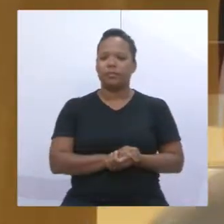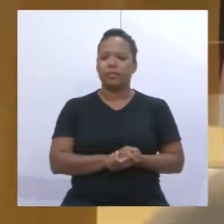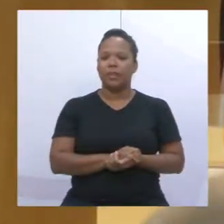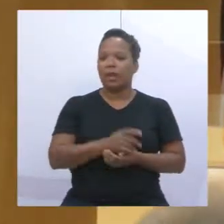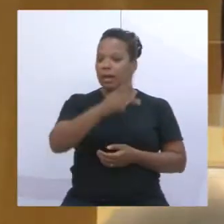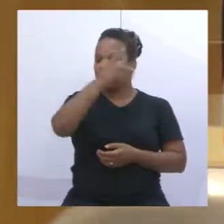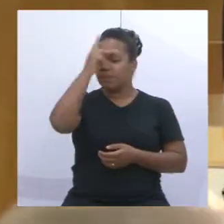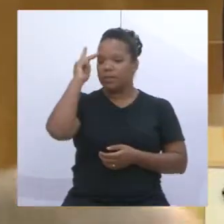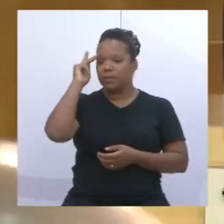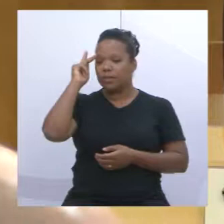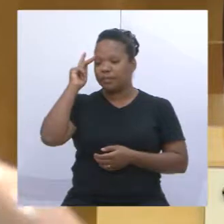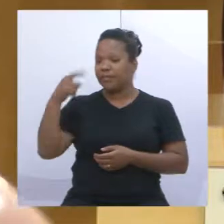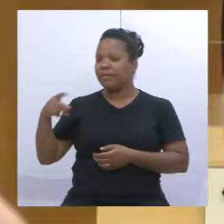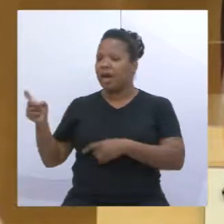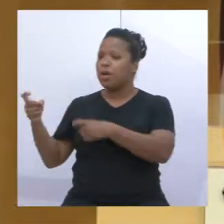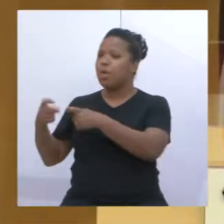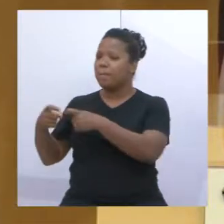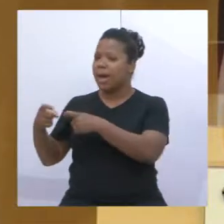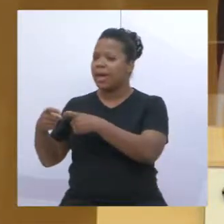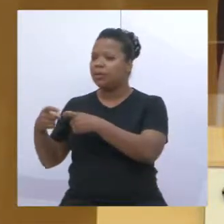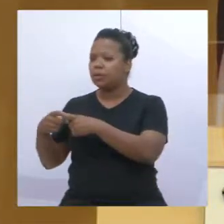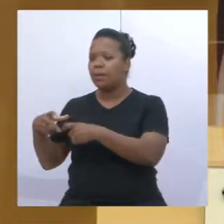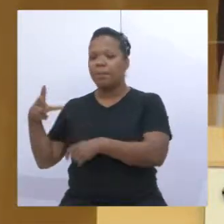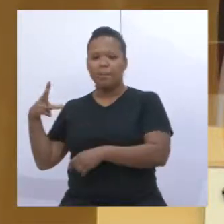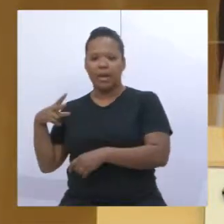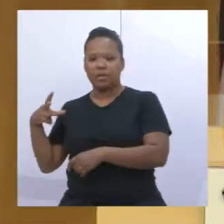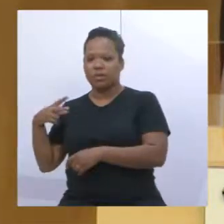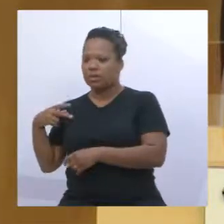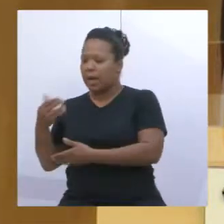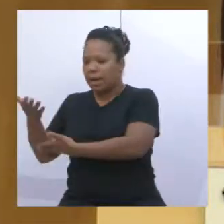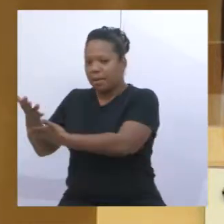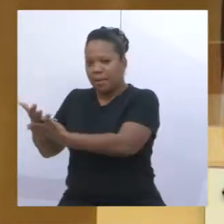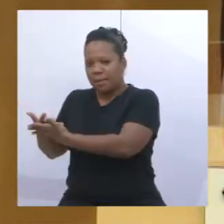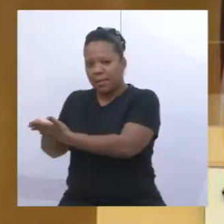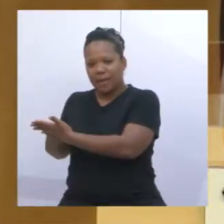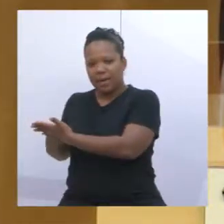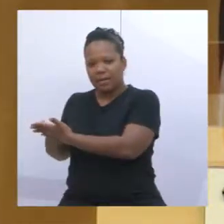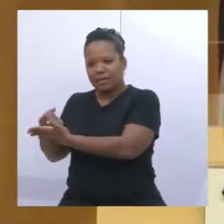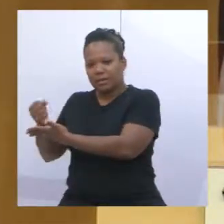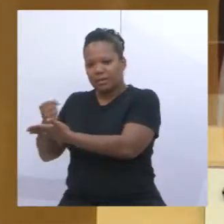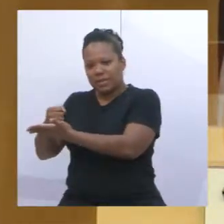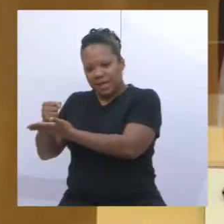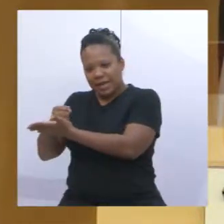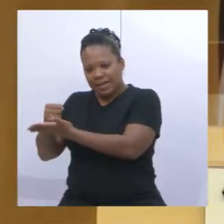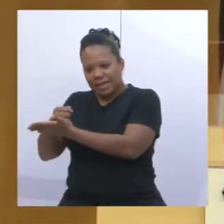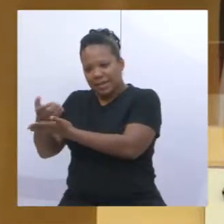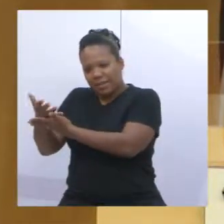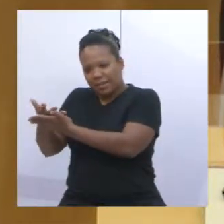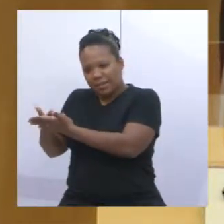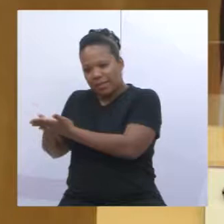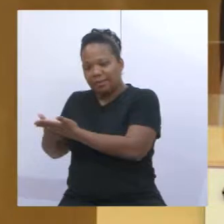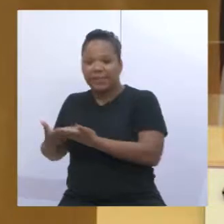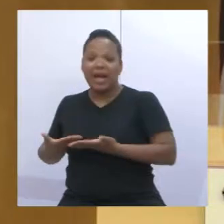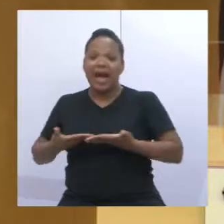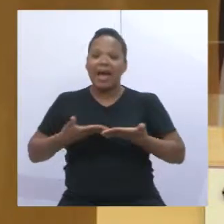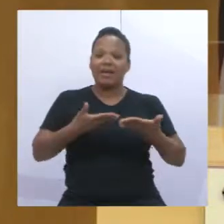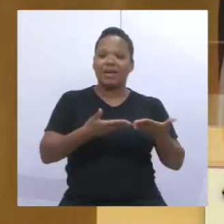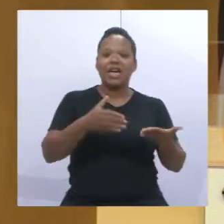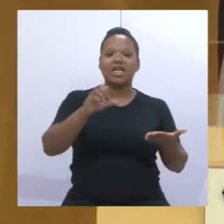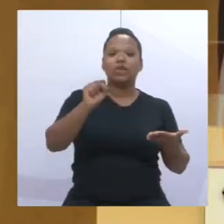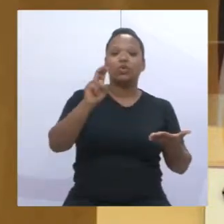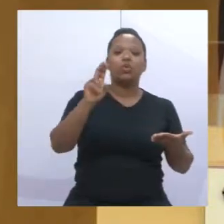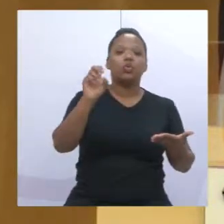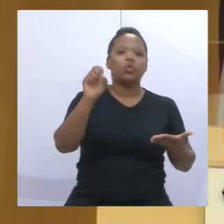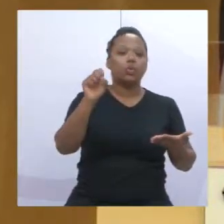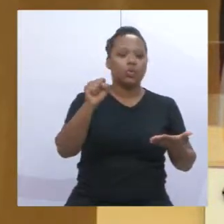de medicamentos dispensados na rede pública, previsto na Relação de Medicamentos Essenciais, o RENAME, aos pacientes